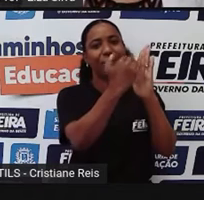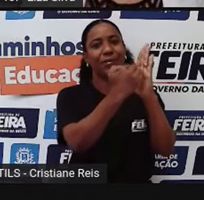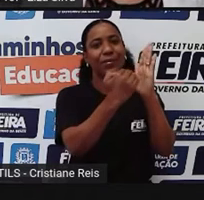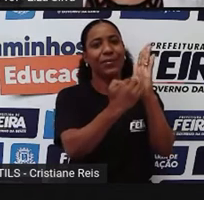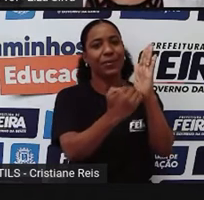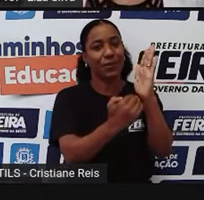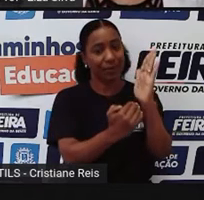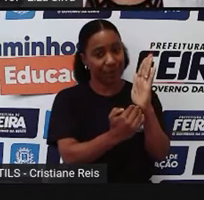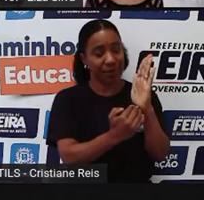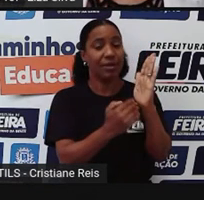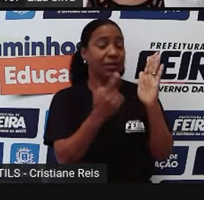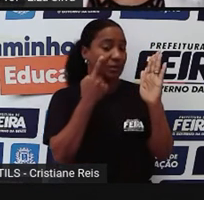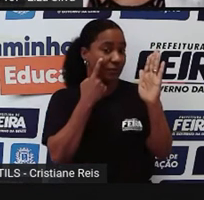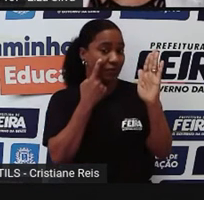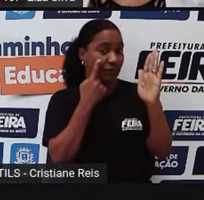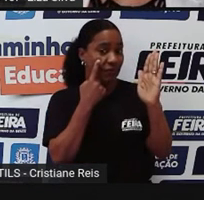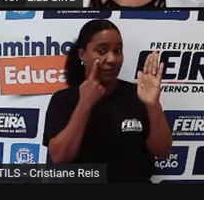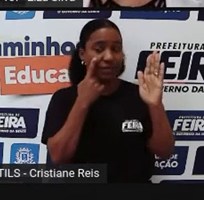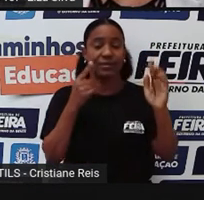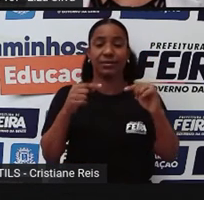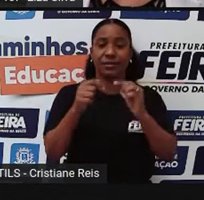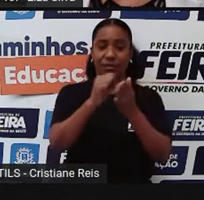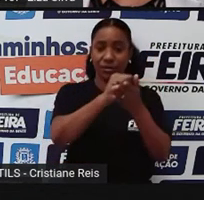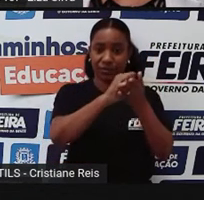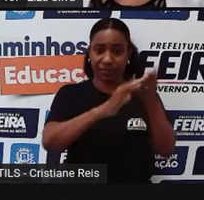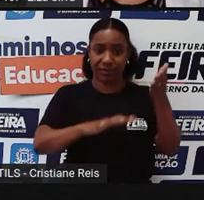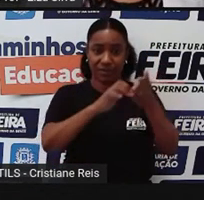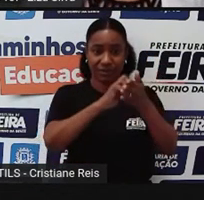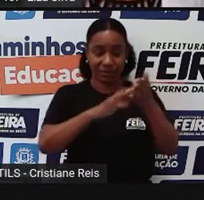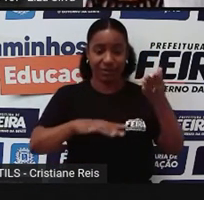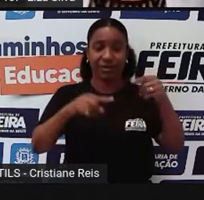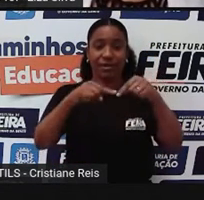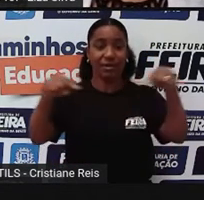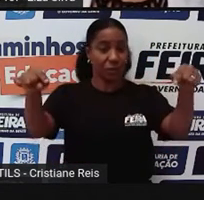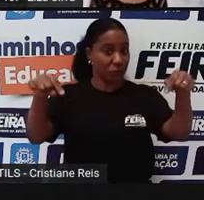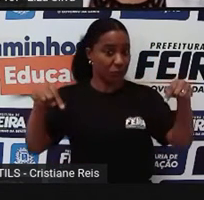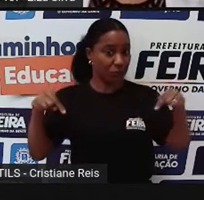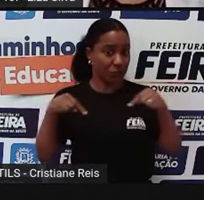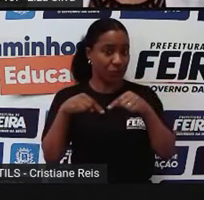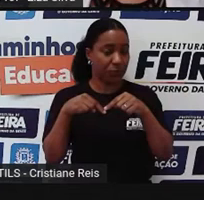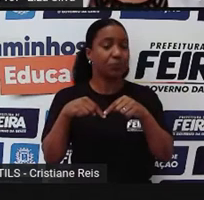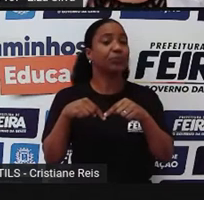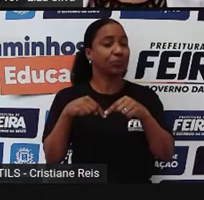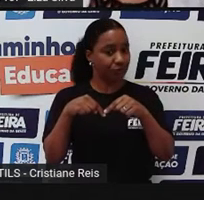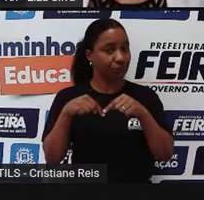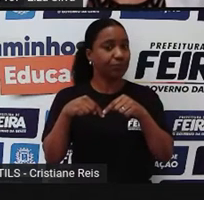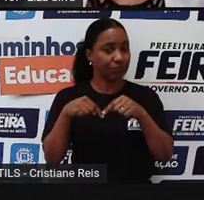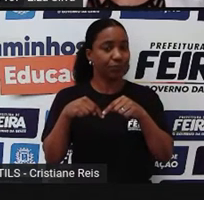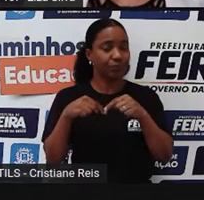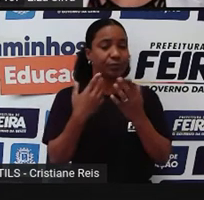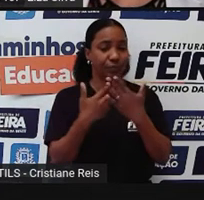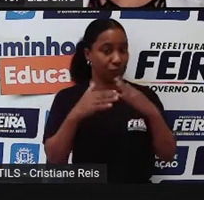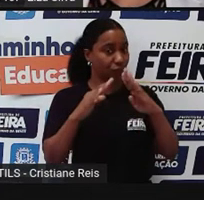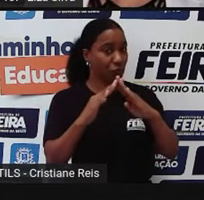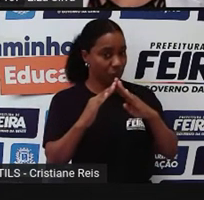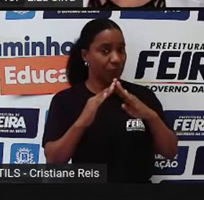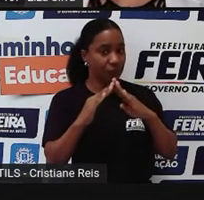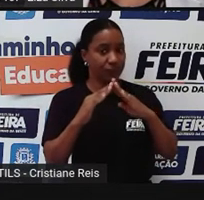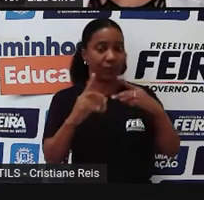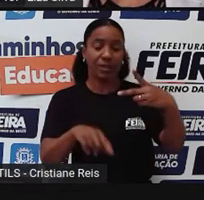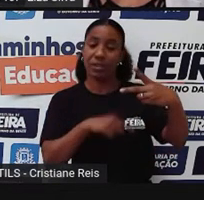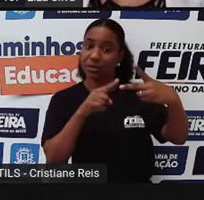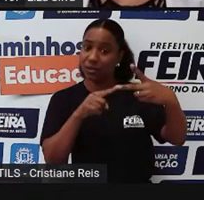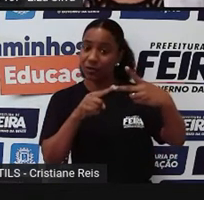se você for realizar a atividade de classe coloque o título Class é Cruzes E se for